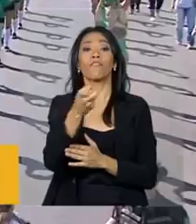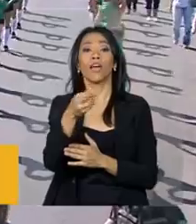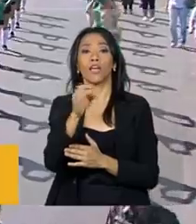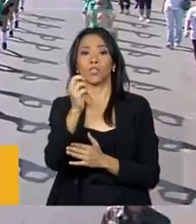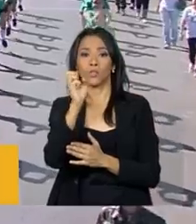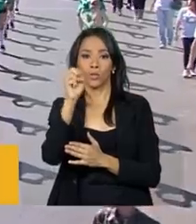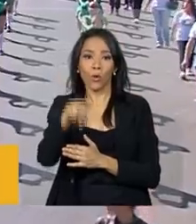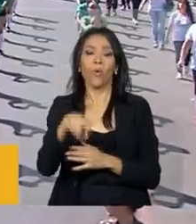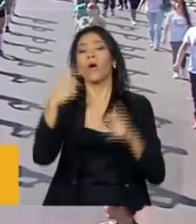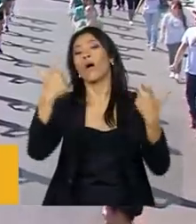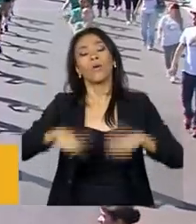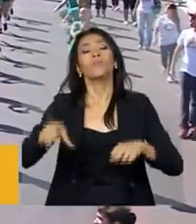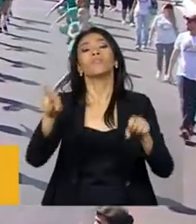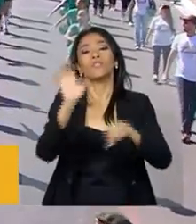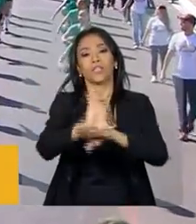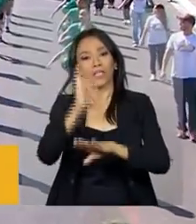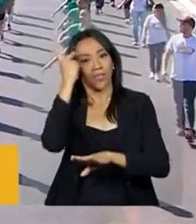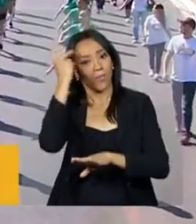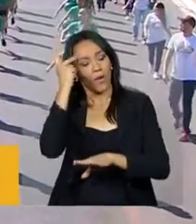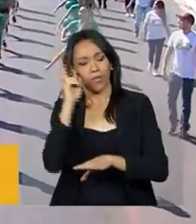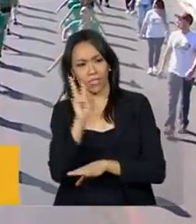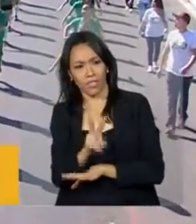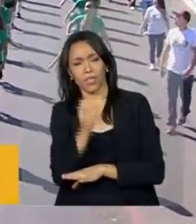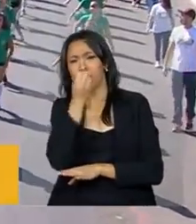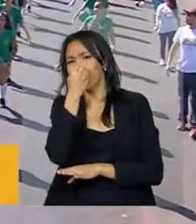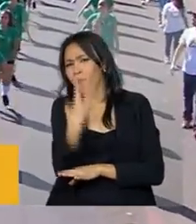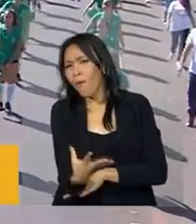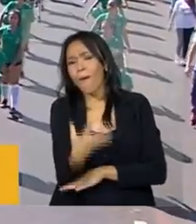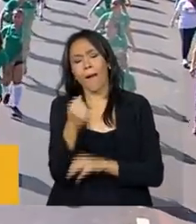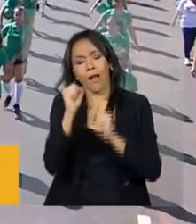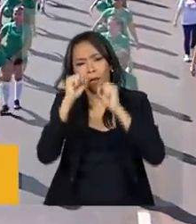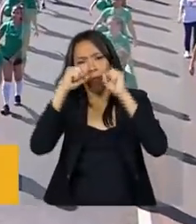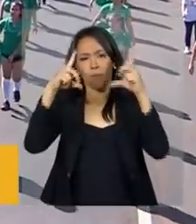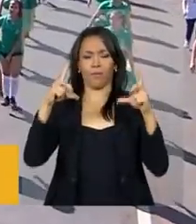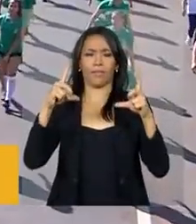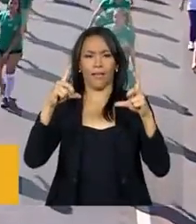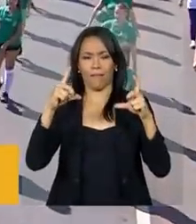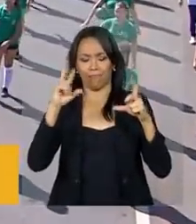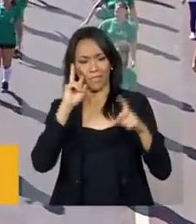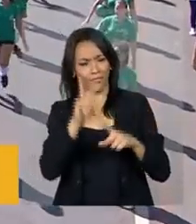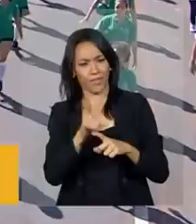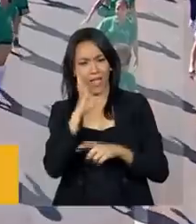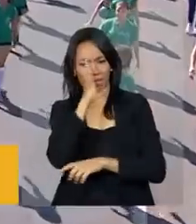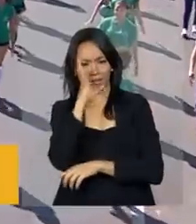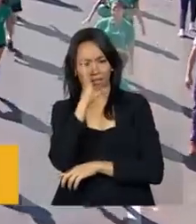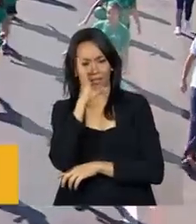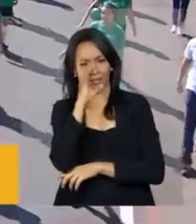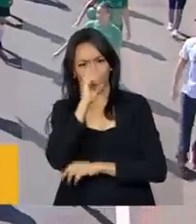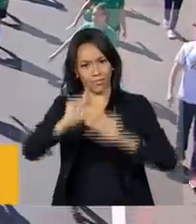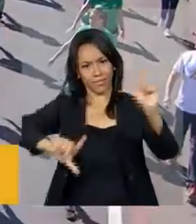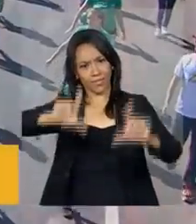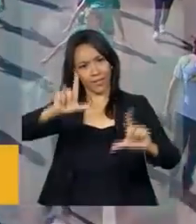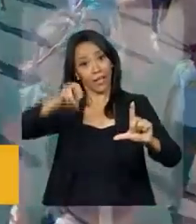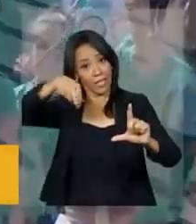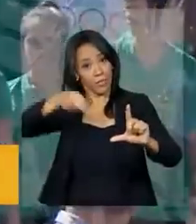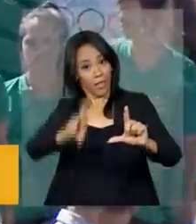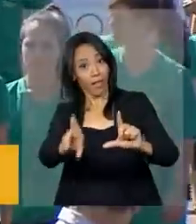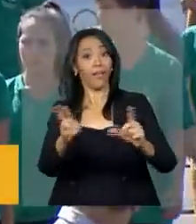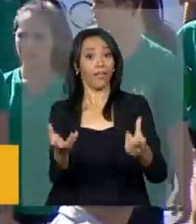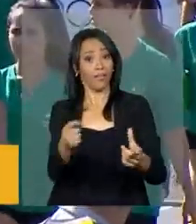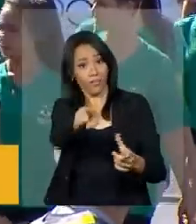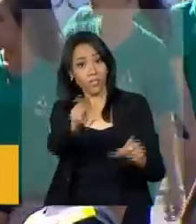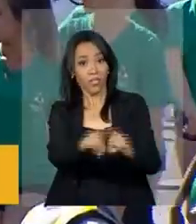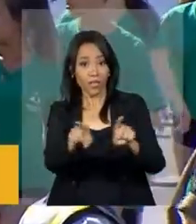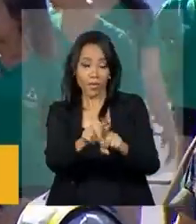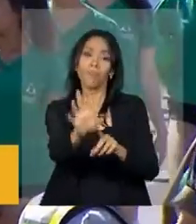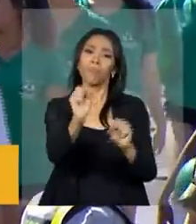São José dos Campos, também em São Paulo, diz que é muito bom acordar e poder acompanhar o desfile pela NBR. E você também